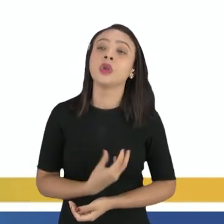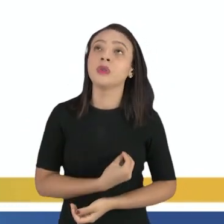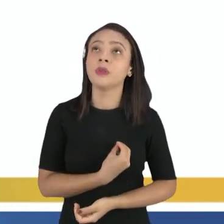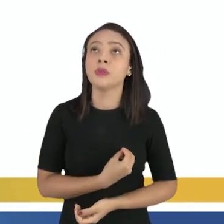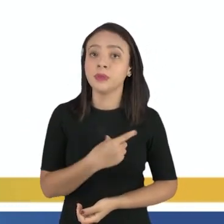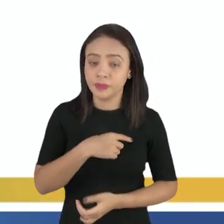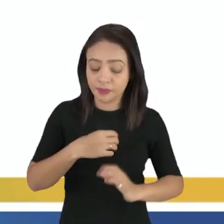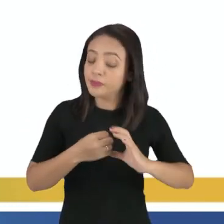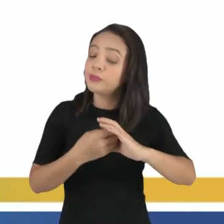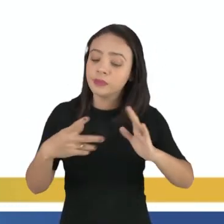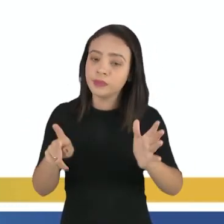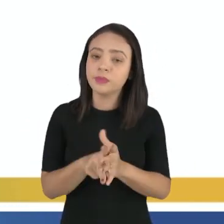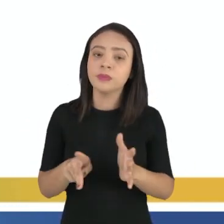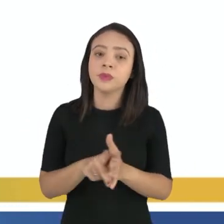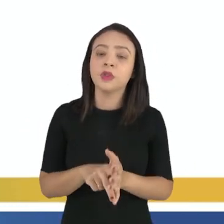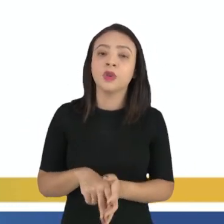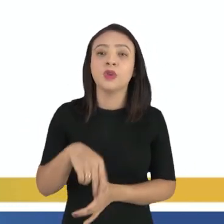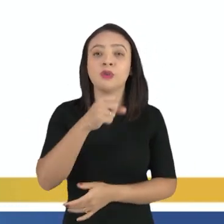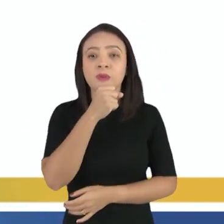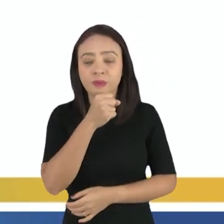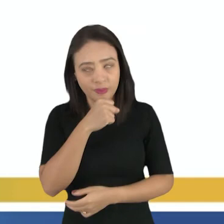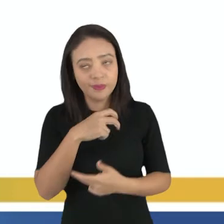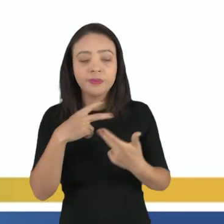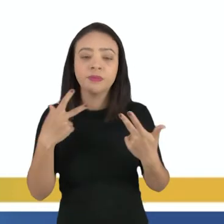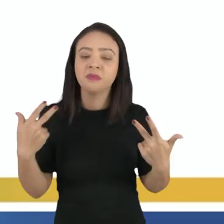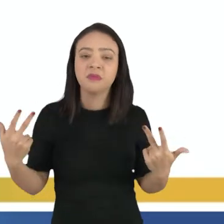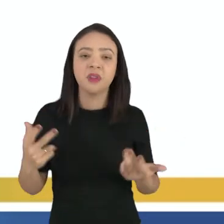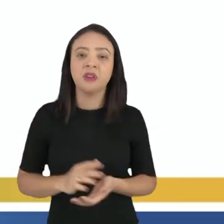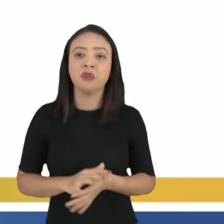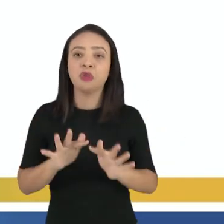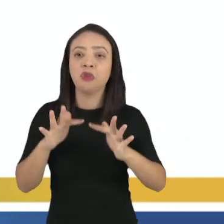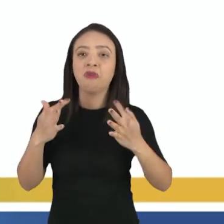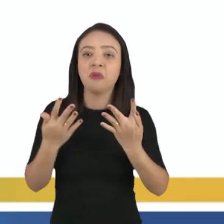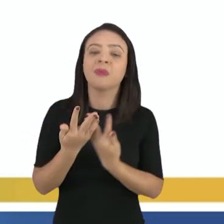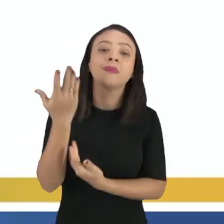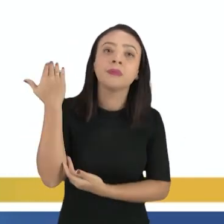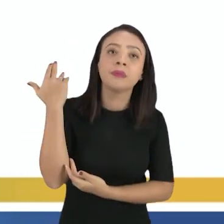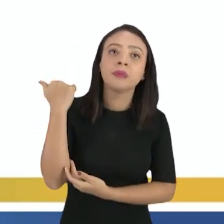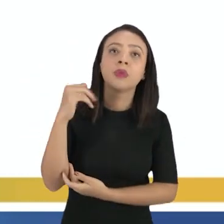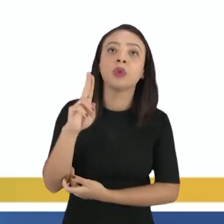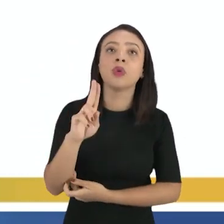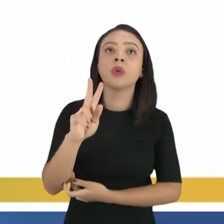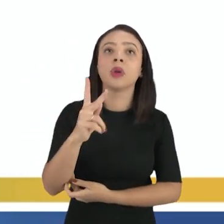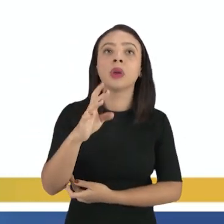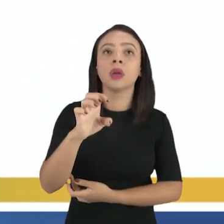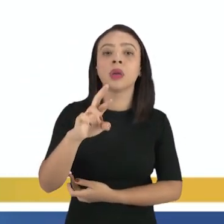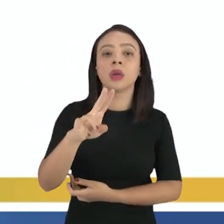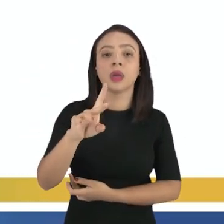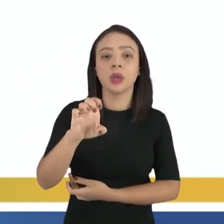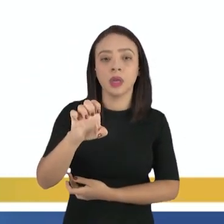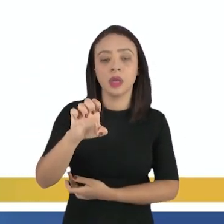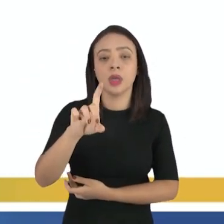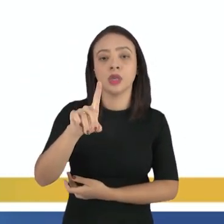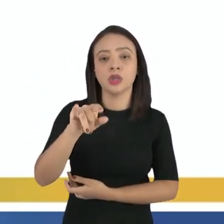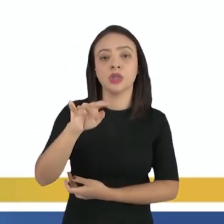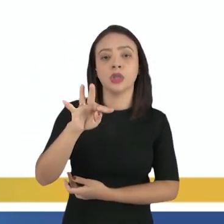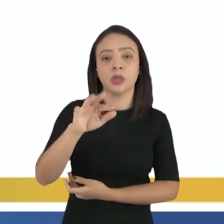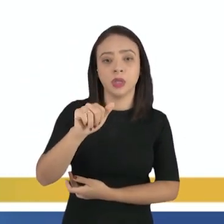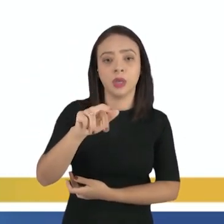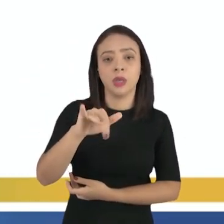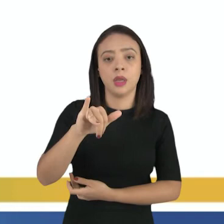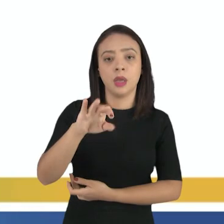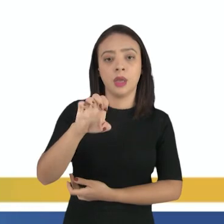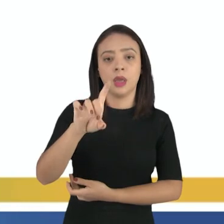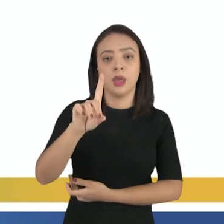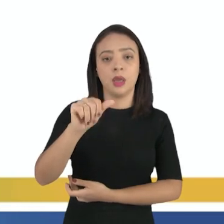vai ter característica lá dos avós, dos bisavós, do pai, da mãe, né? Isso nós chamamos de hereditariedade. A